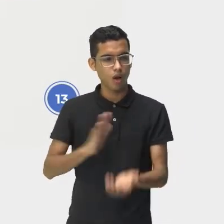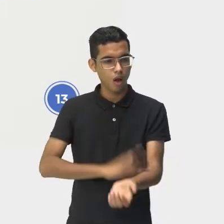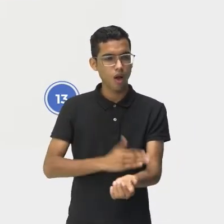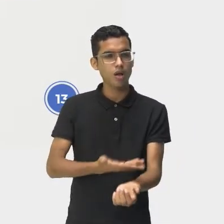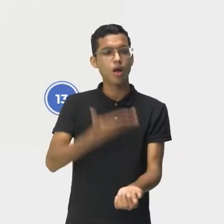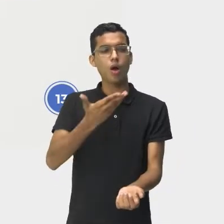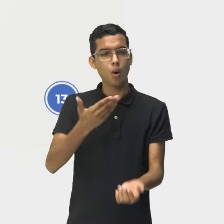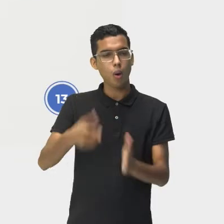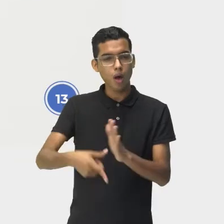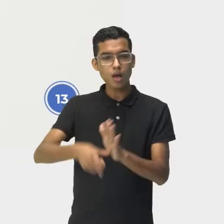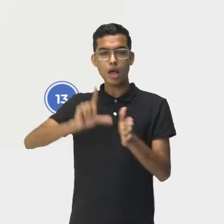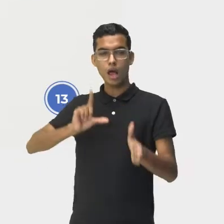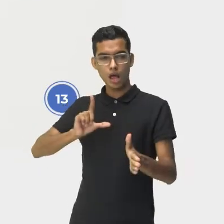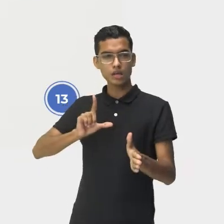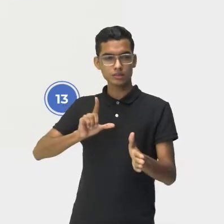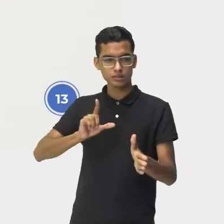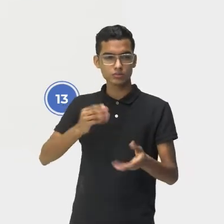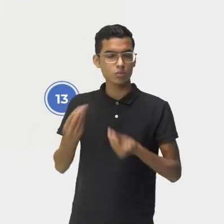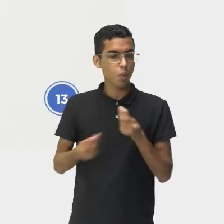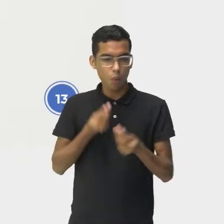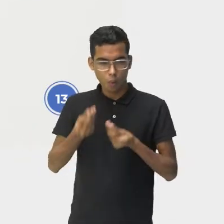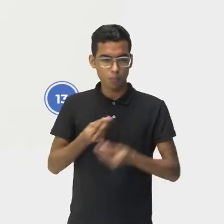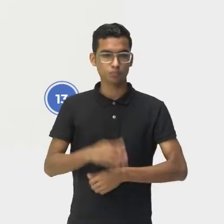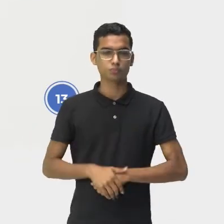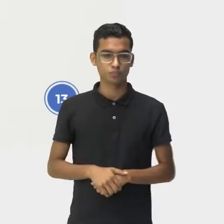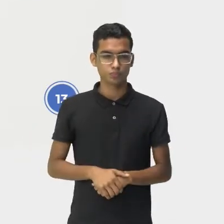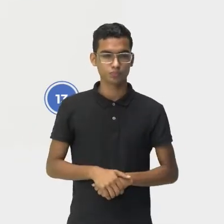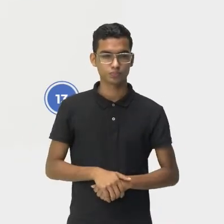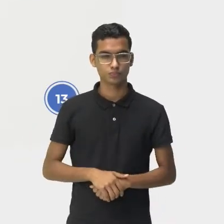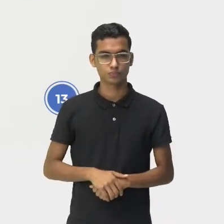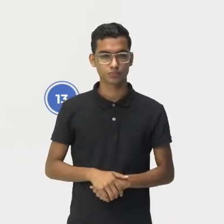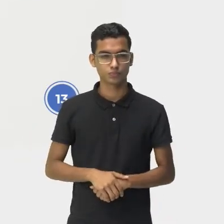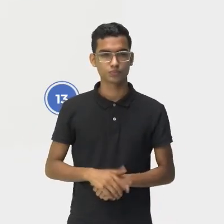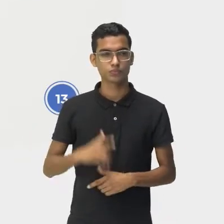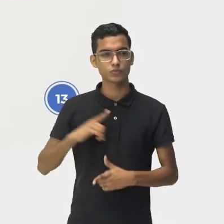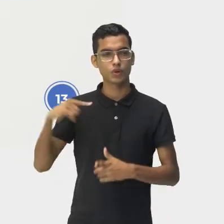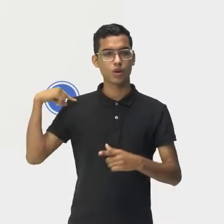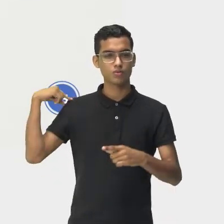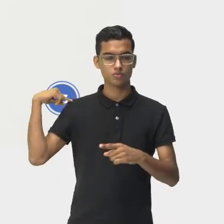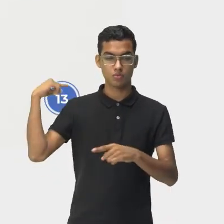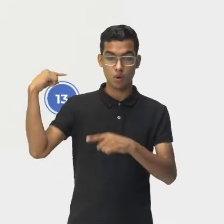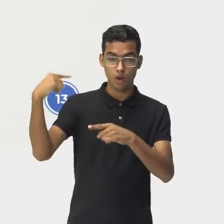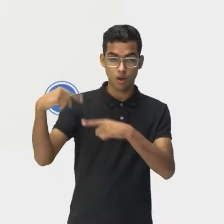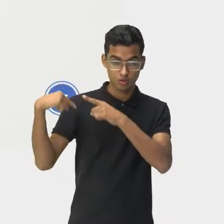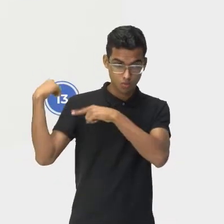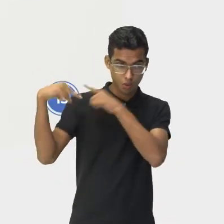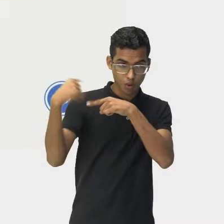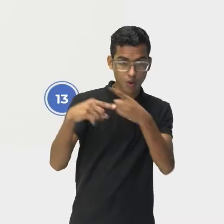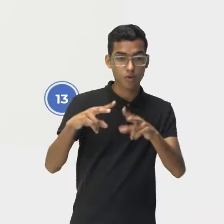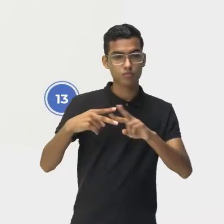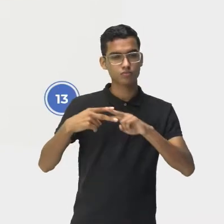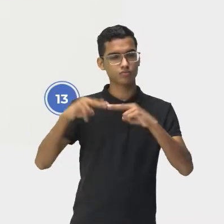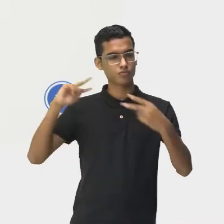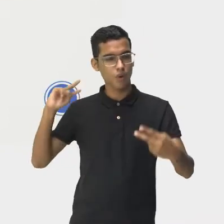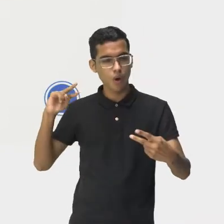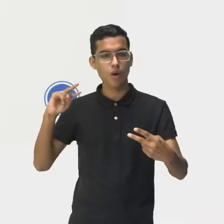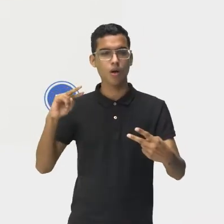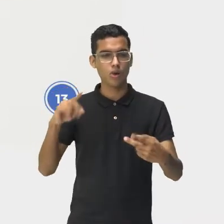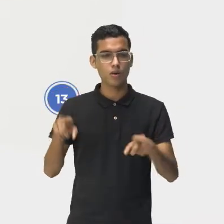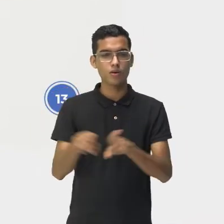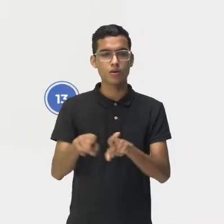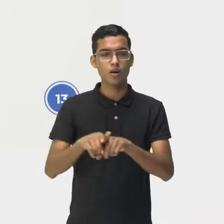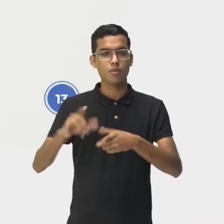da hereditariedade, que é tudo aquilo que a gente traz dos nossos pais, né? Nós temos a questão da